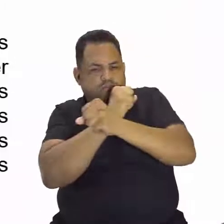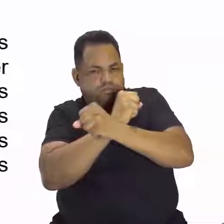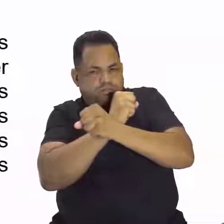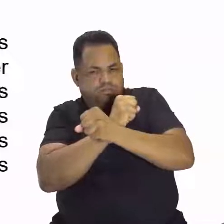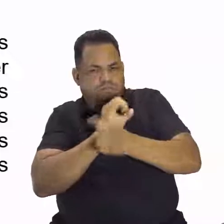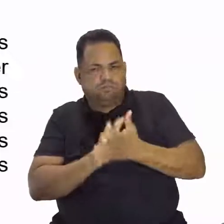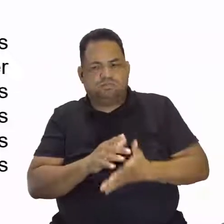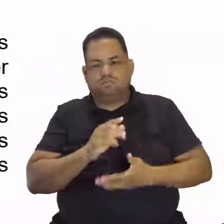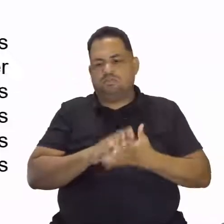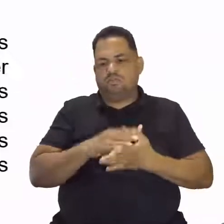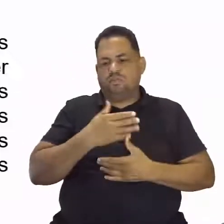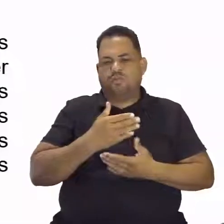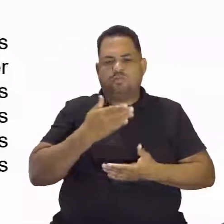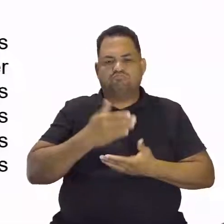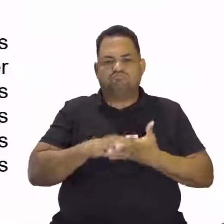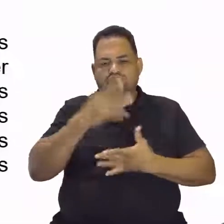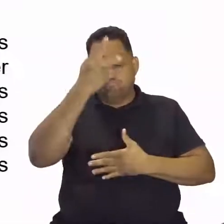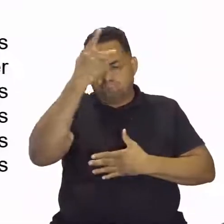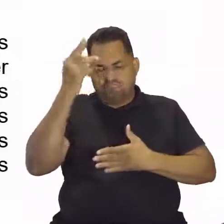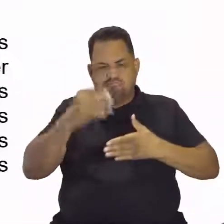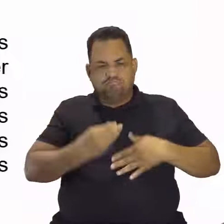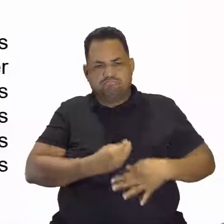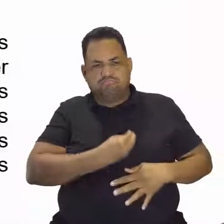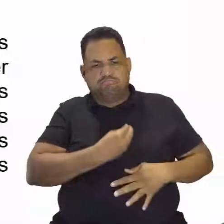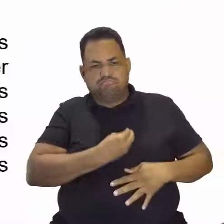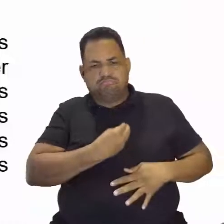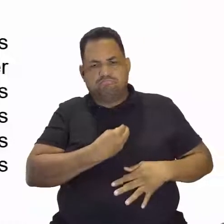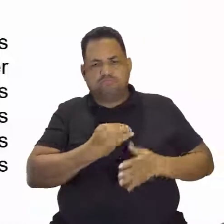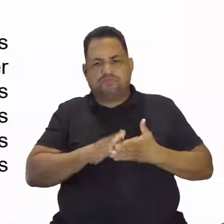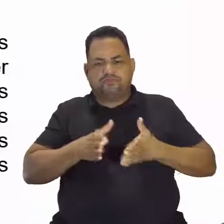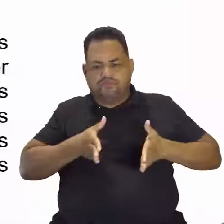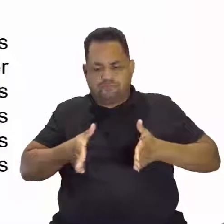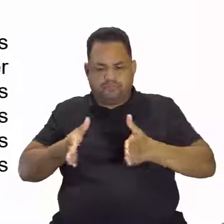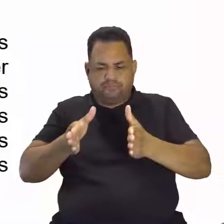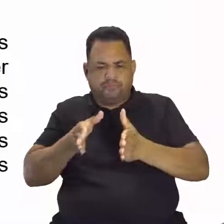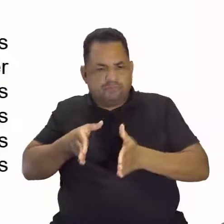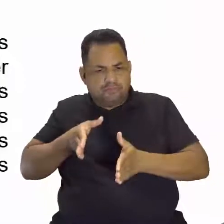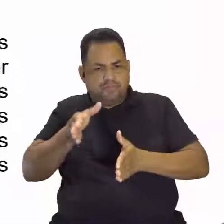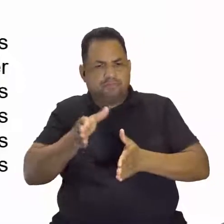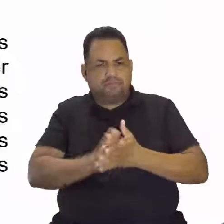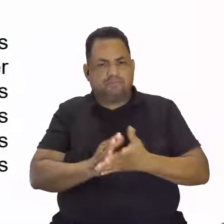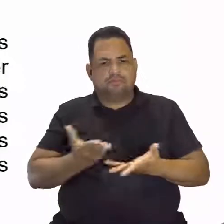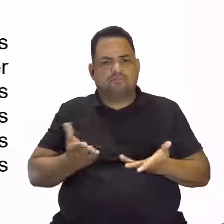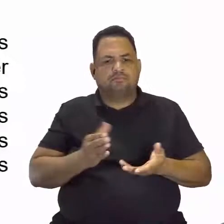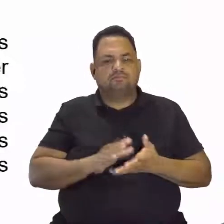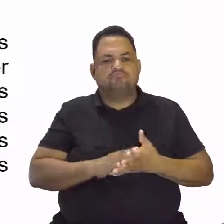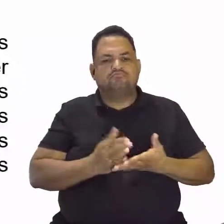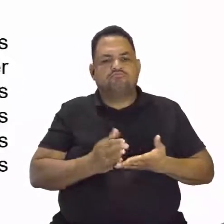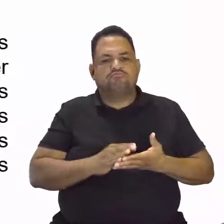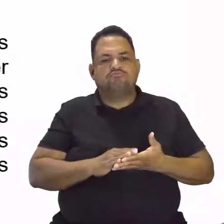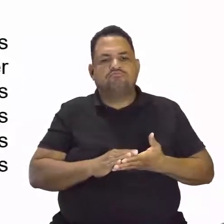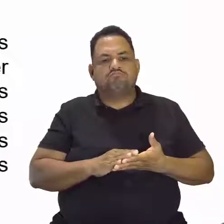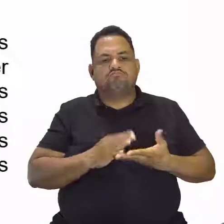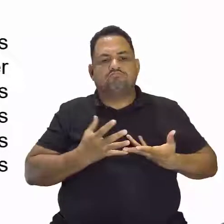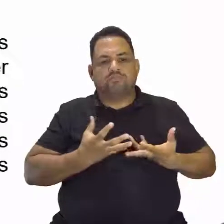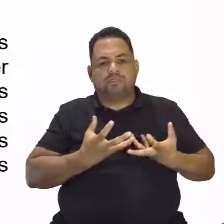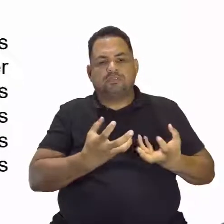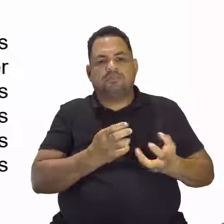os jangadeiros, os sertanejos, os indígenas, que são considerados populações